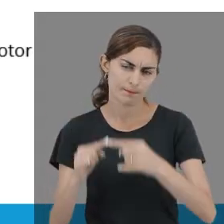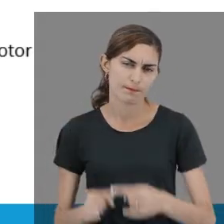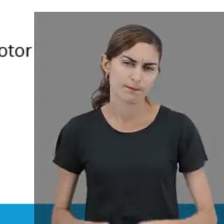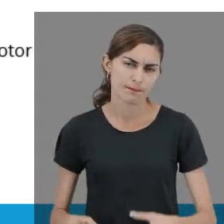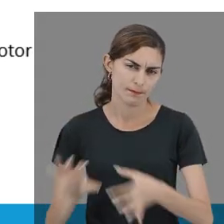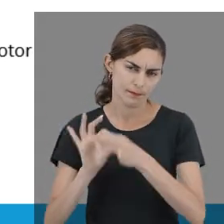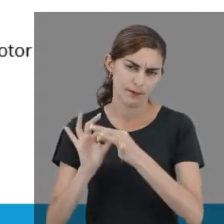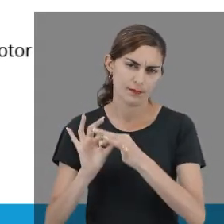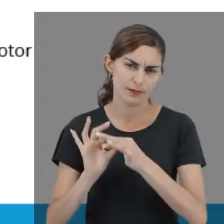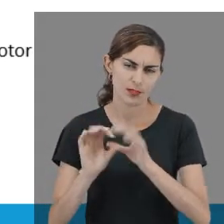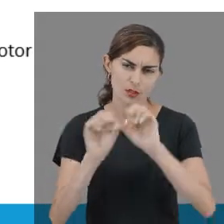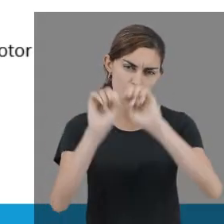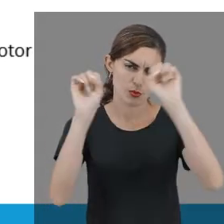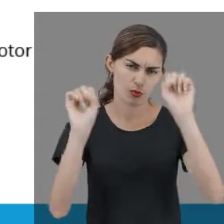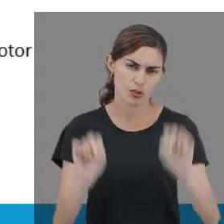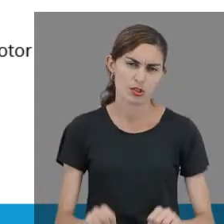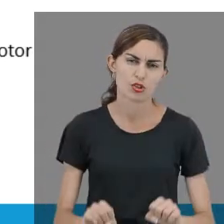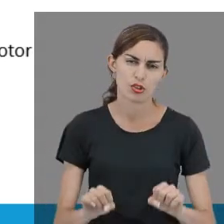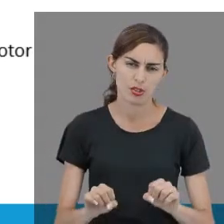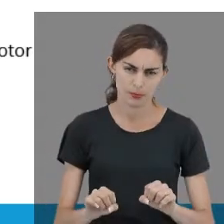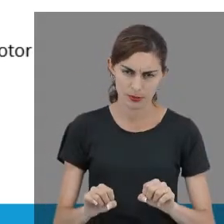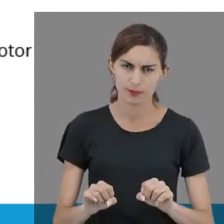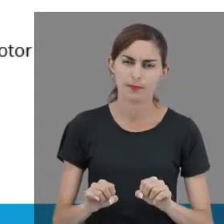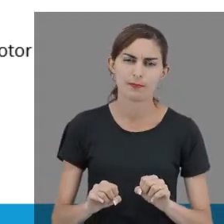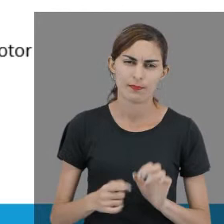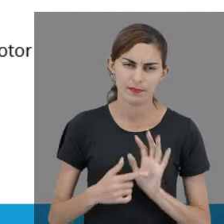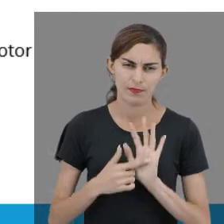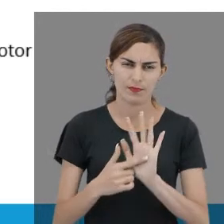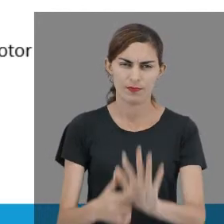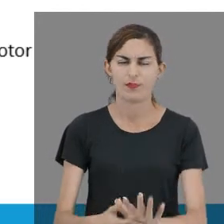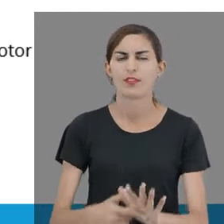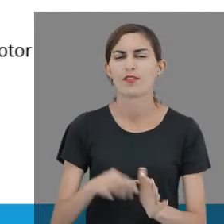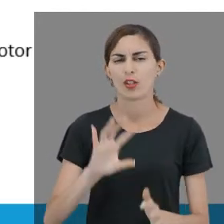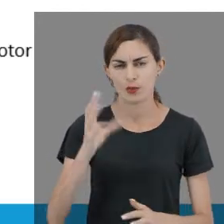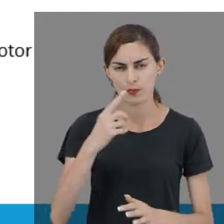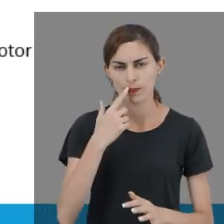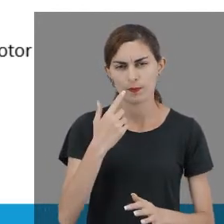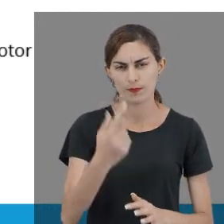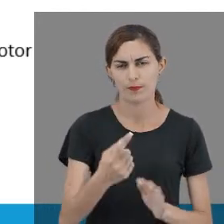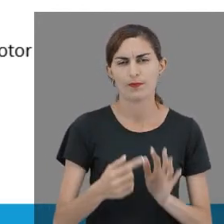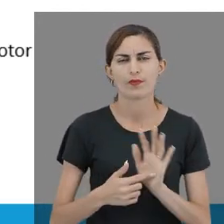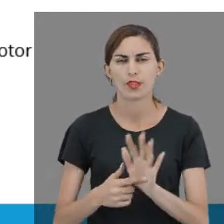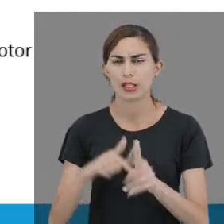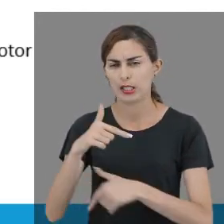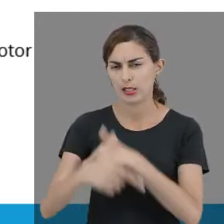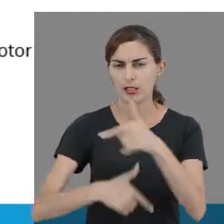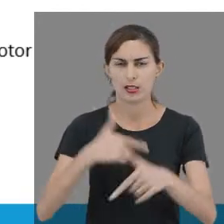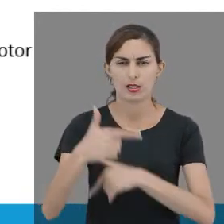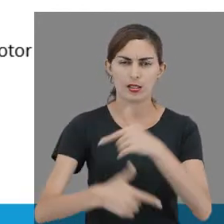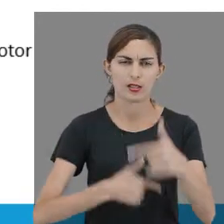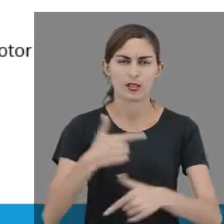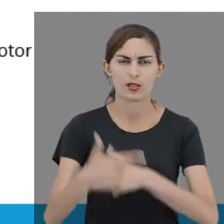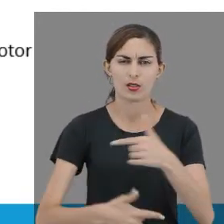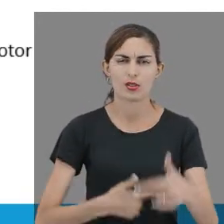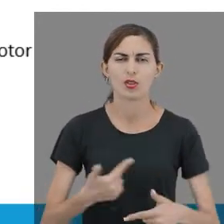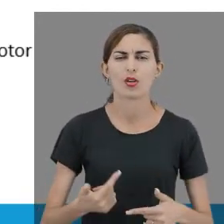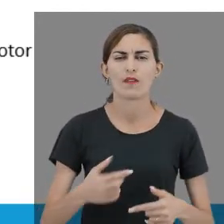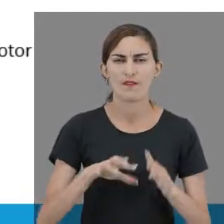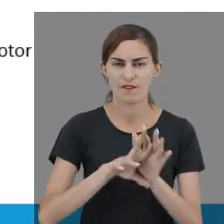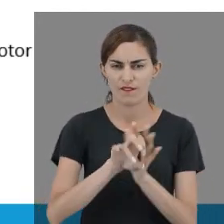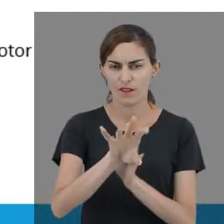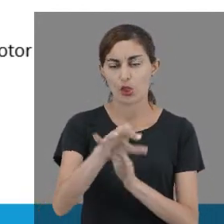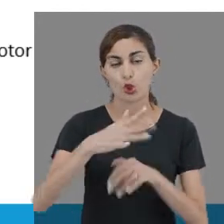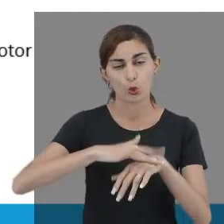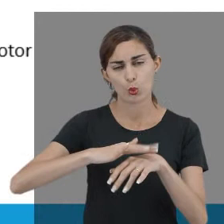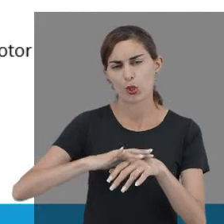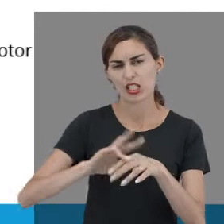Está sempre em questão a associação entre elas. Vamos fazer um sistema único para doenças congênitas? Provavelmente vai acontecer isso. Vai se trabalhar